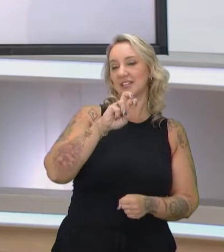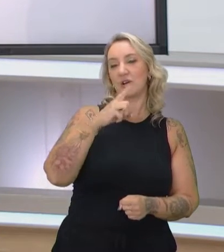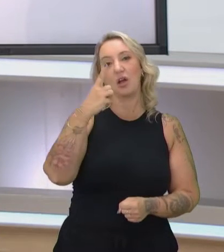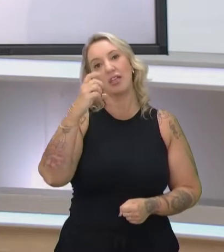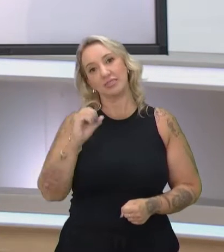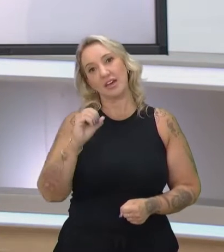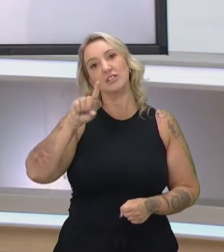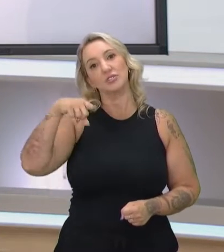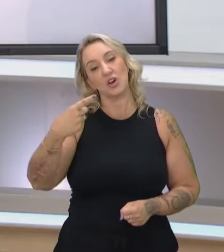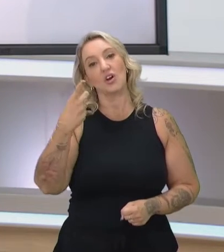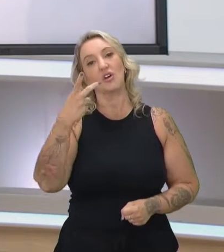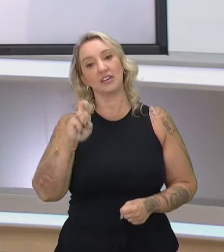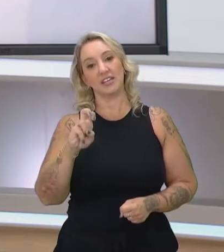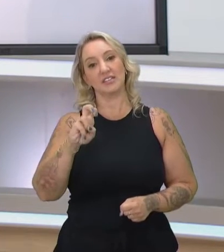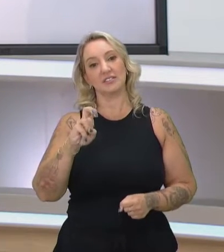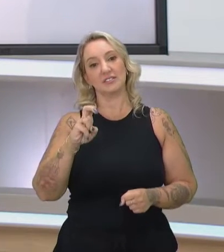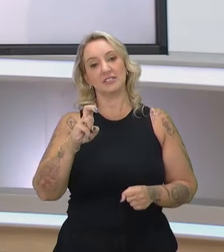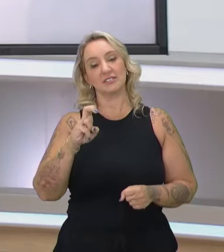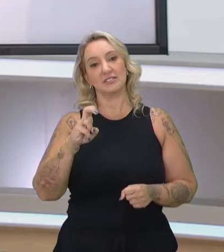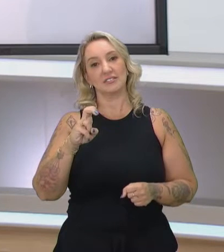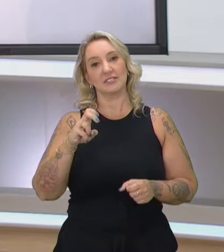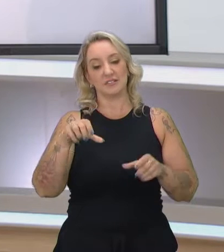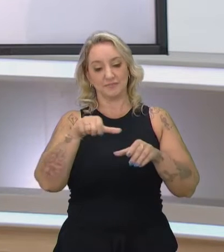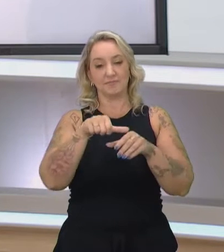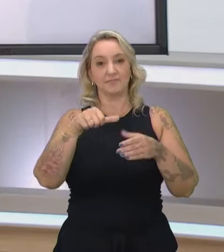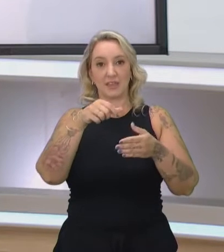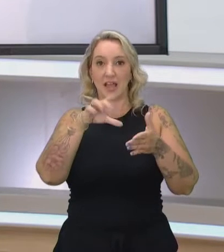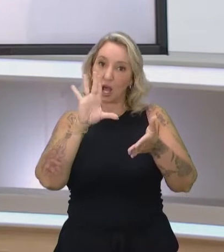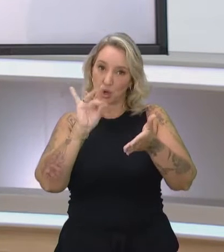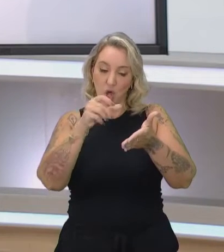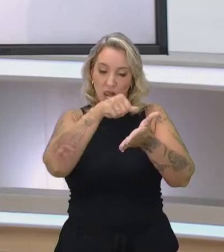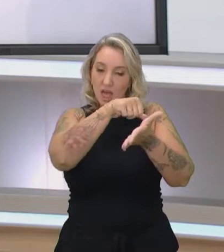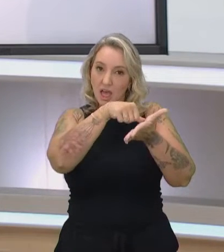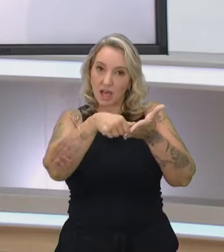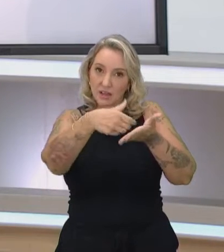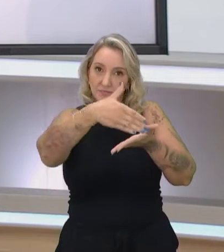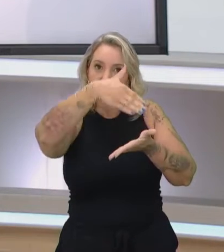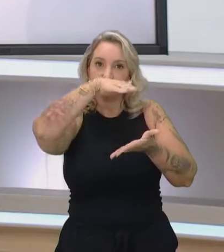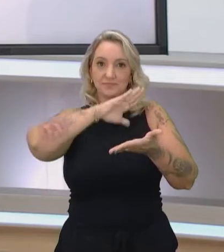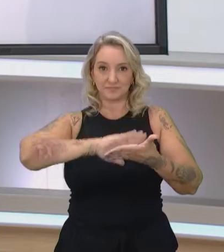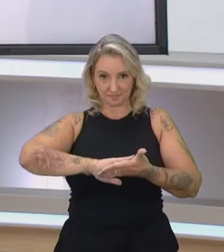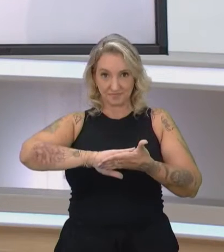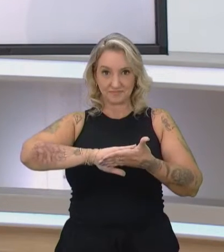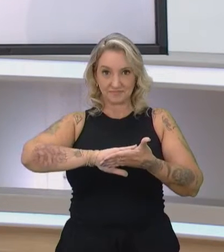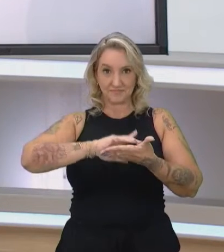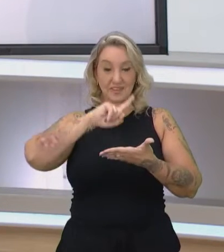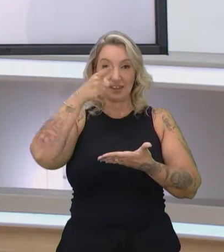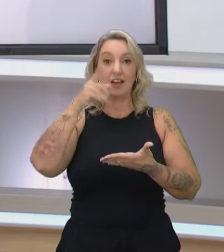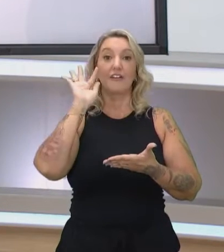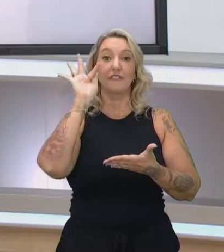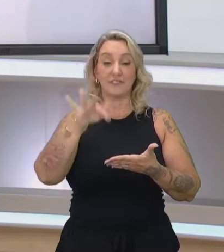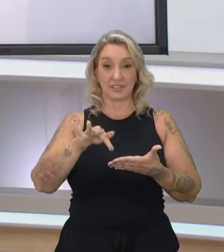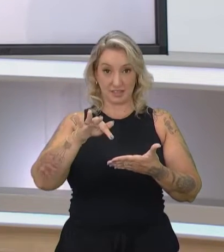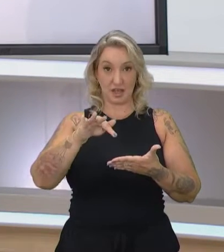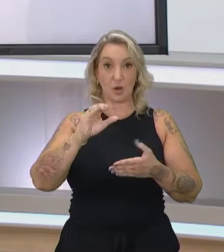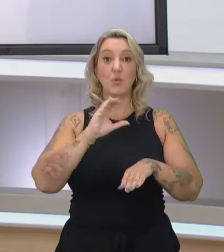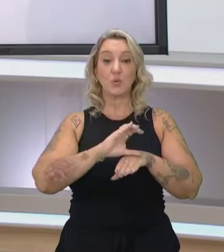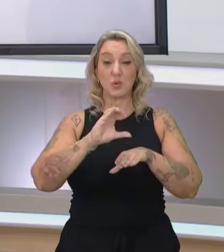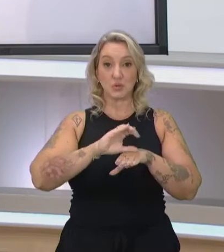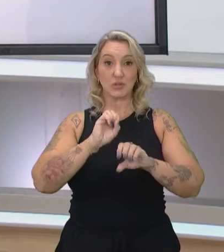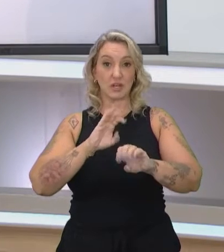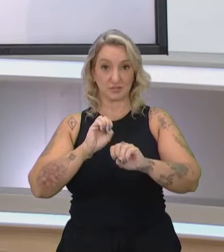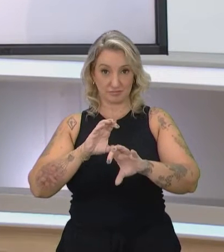15. E fechem esse envelope e guarda, porque no final desse curso, Educação Financeira em Conexão, nós